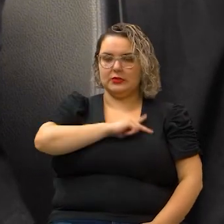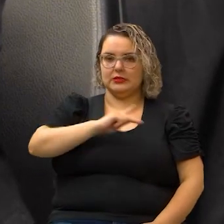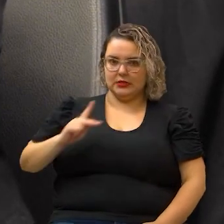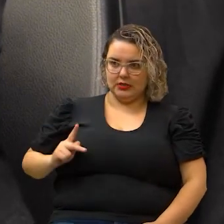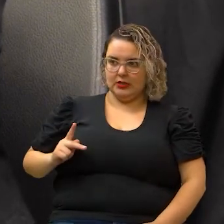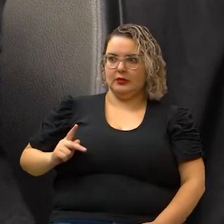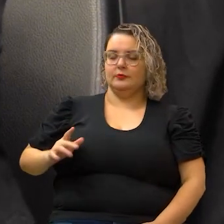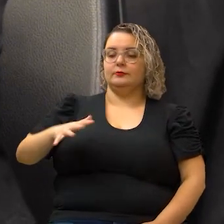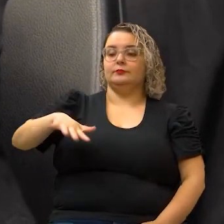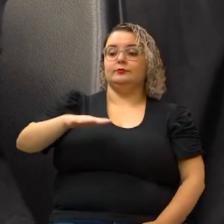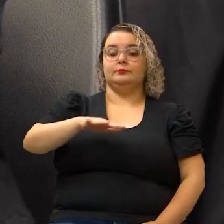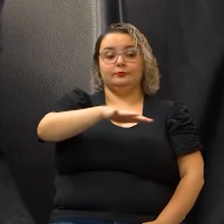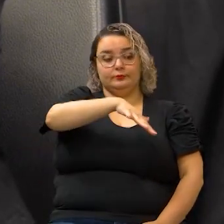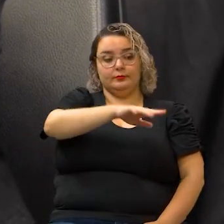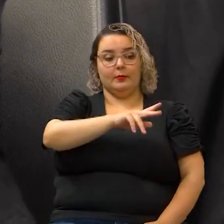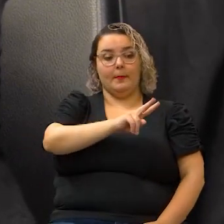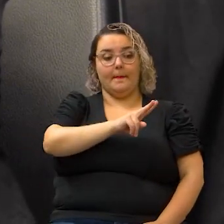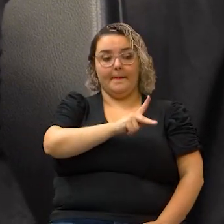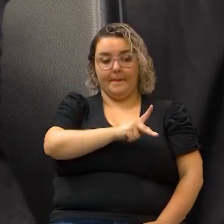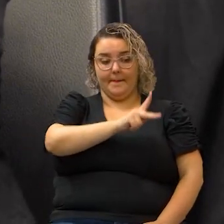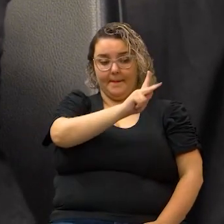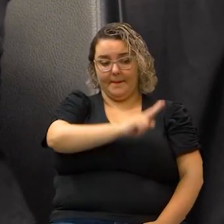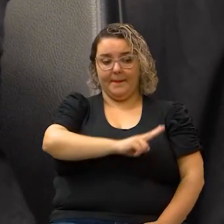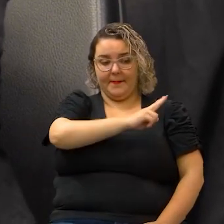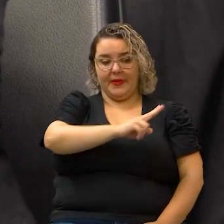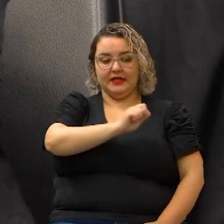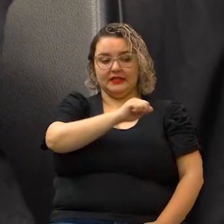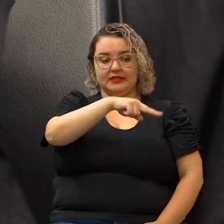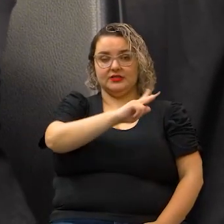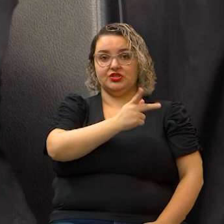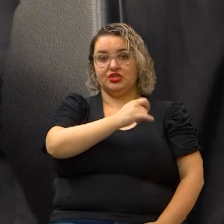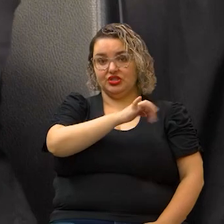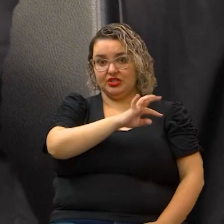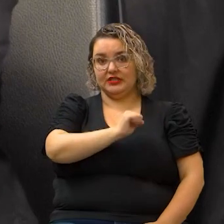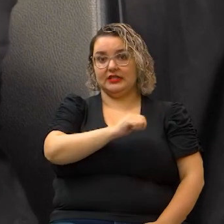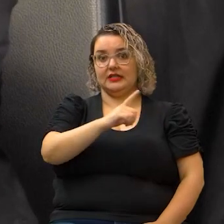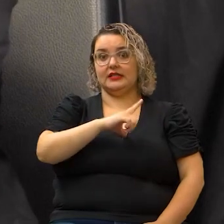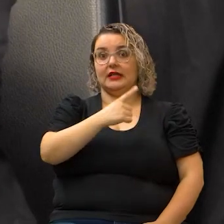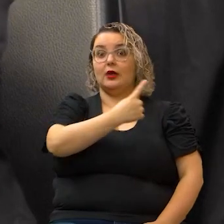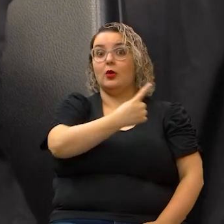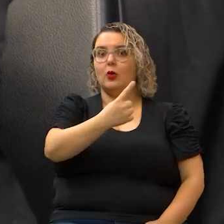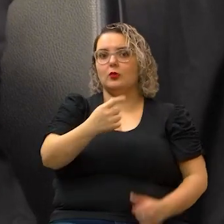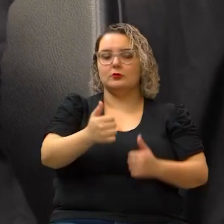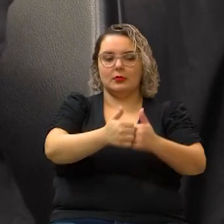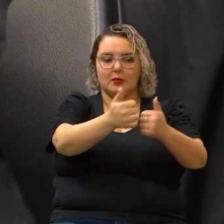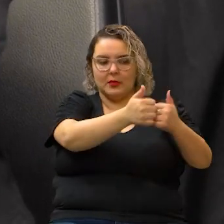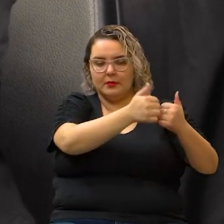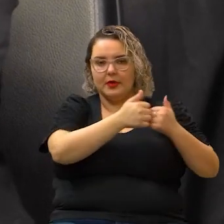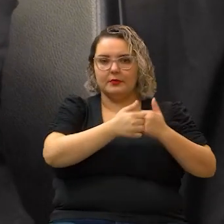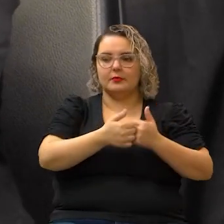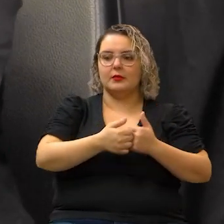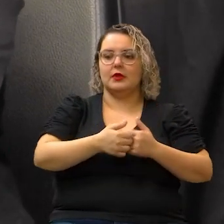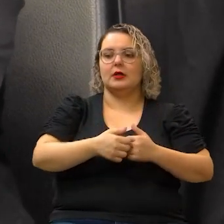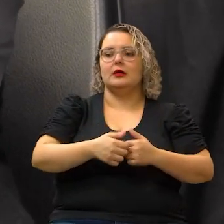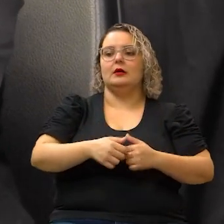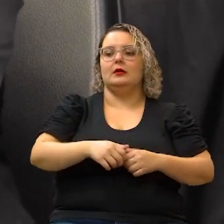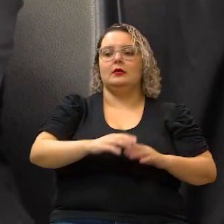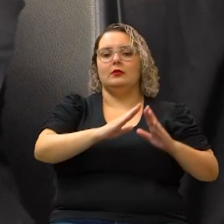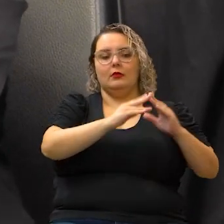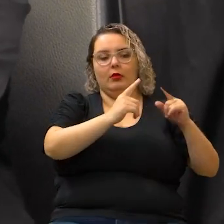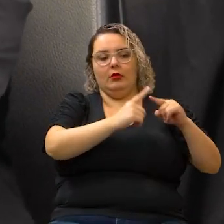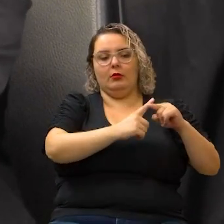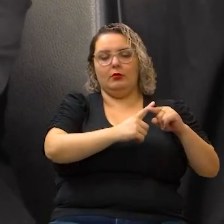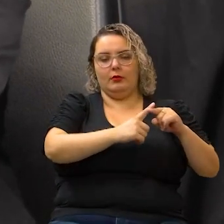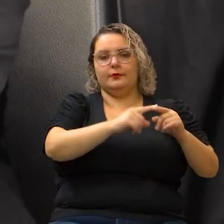o setor de Vila Padre Anchieta, que é uma igreja que tem outras 11 ligadas a elas. Então eu Ah, sim. pastoreio a